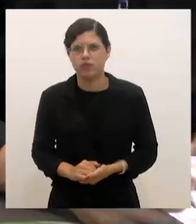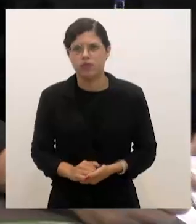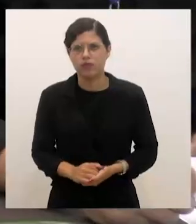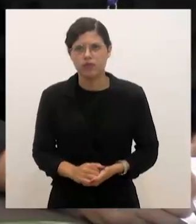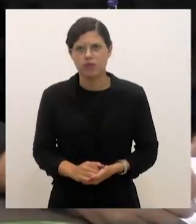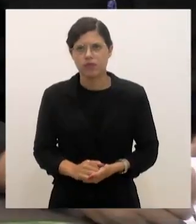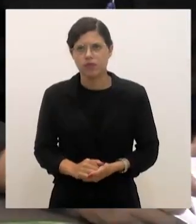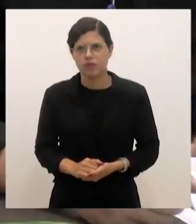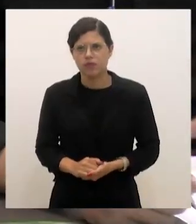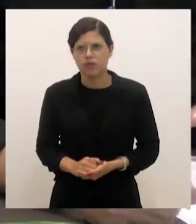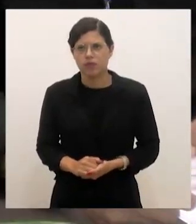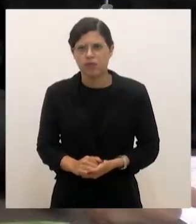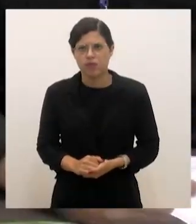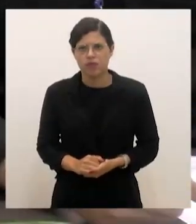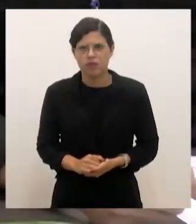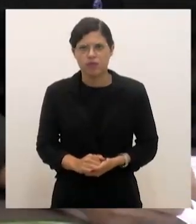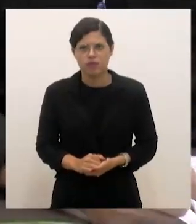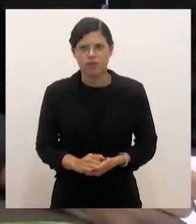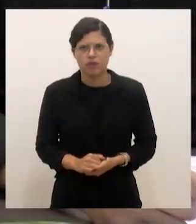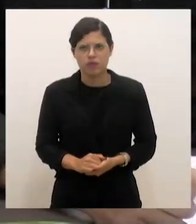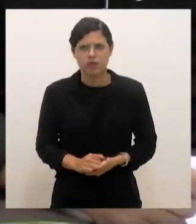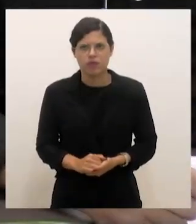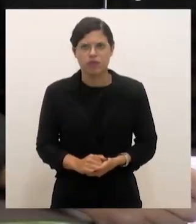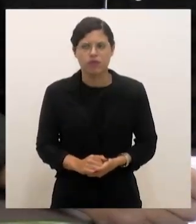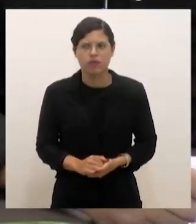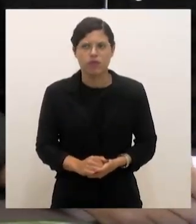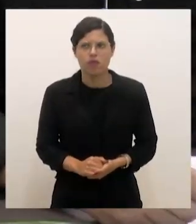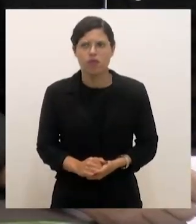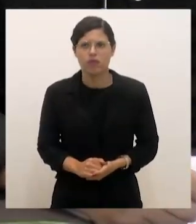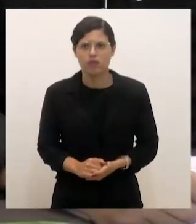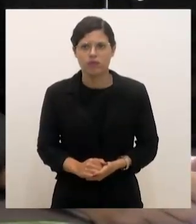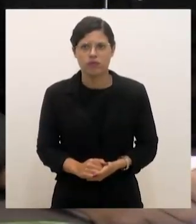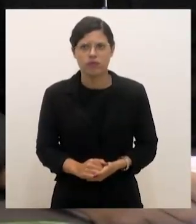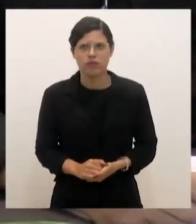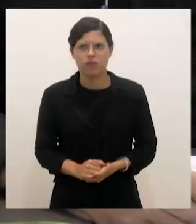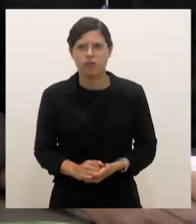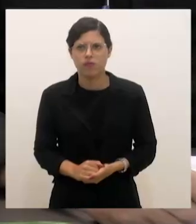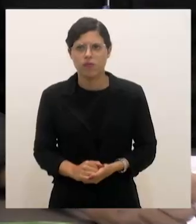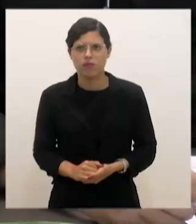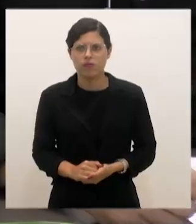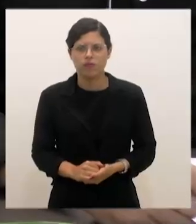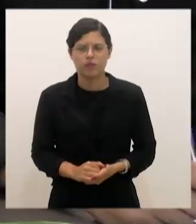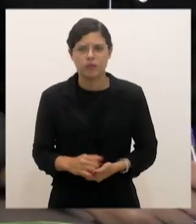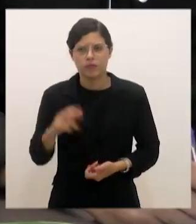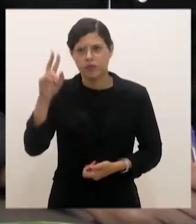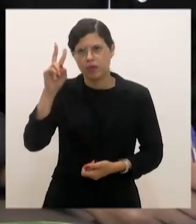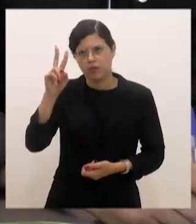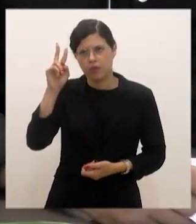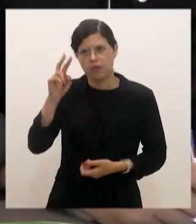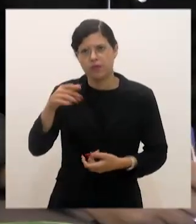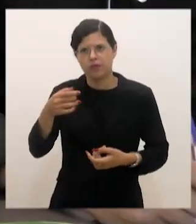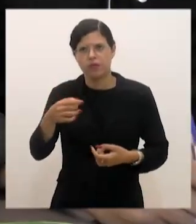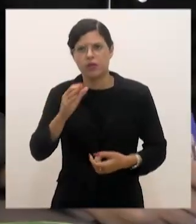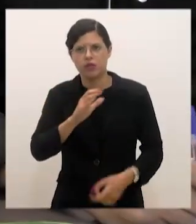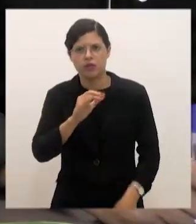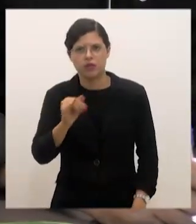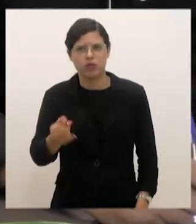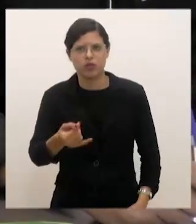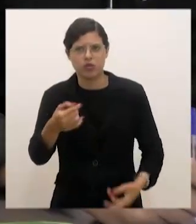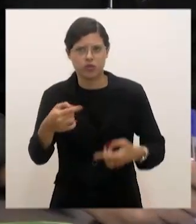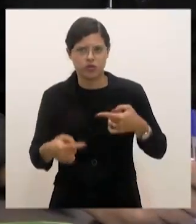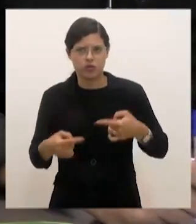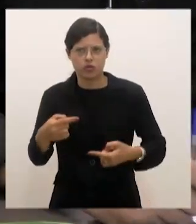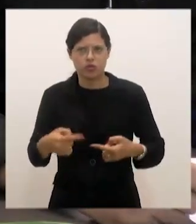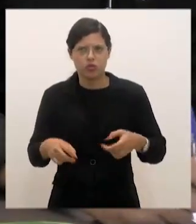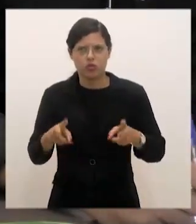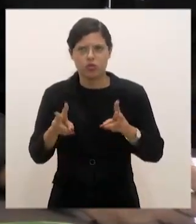seguinte: eu me lembro, presidente Amorim, que em discussão semelhante, a CCJ discutiu sobre essa